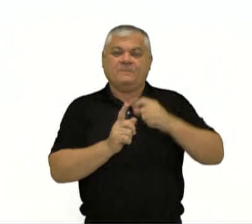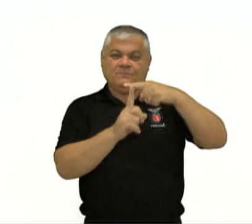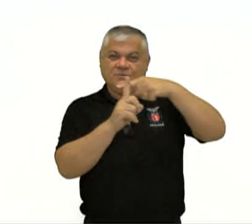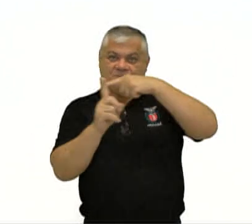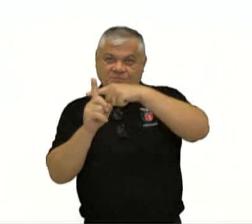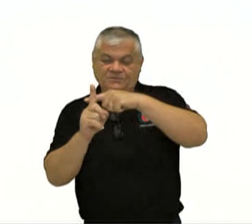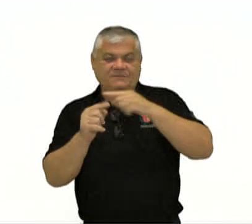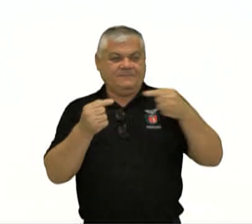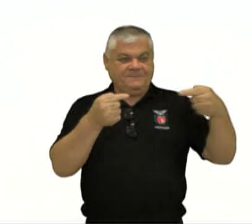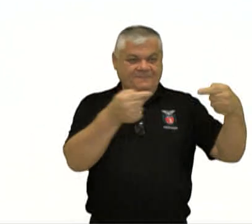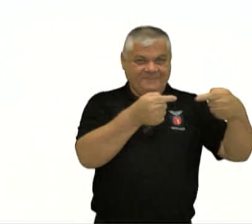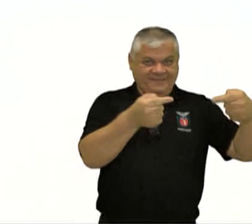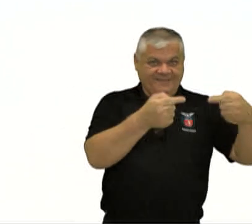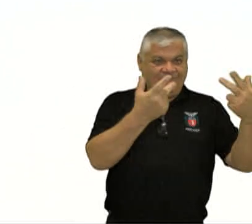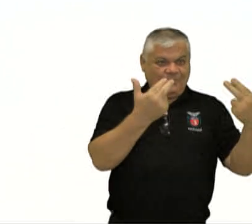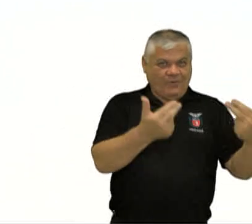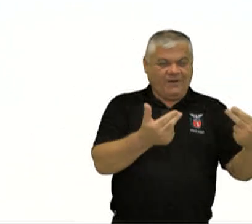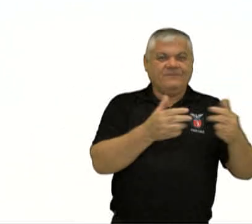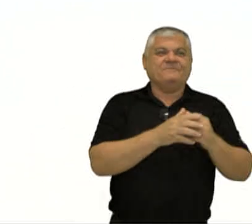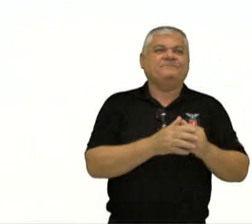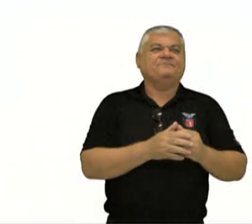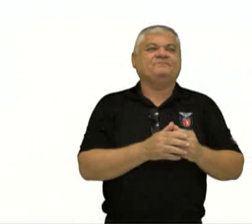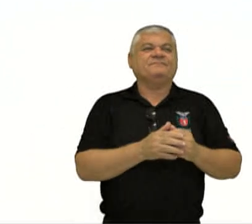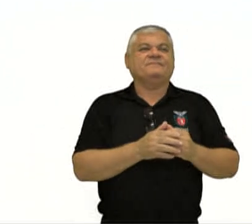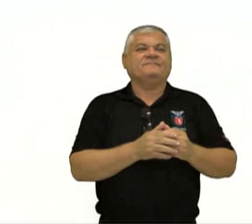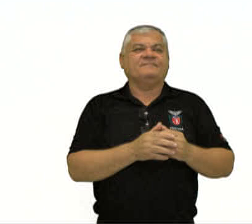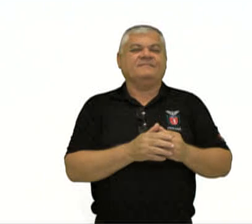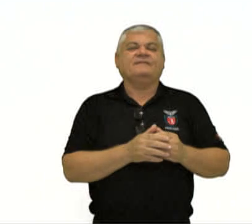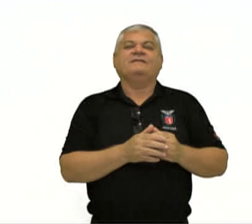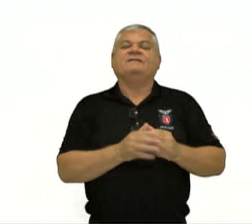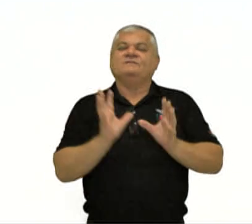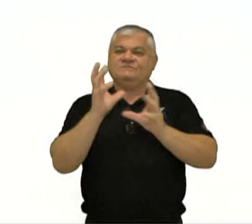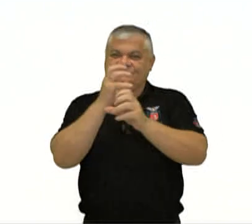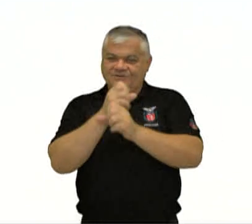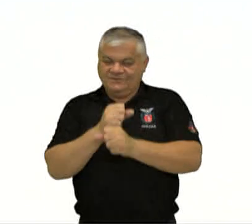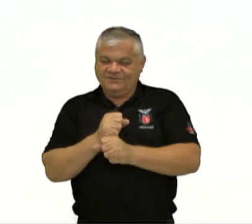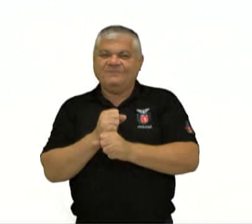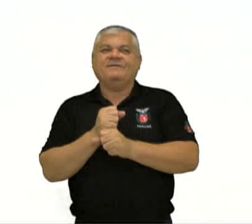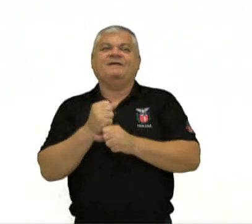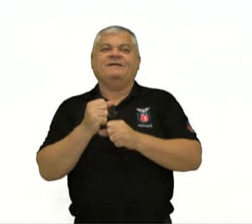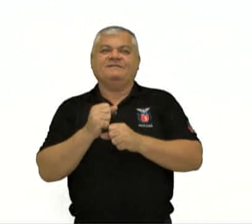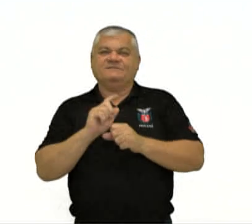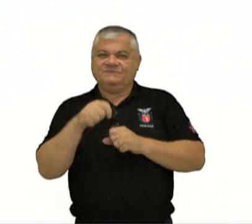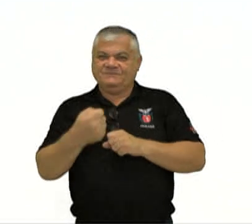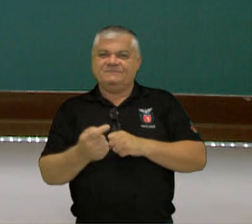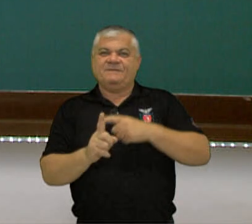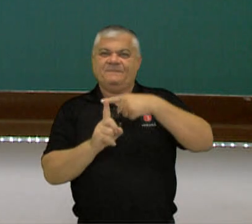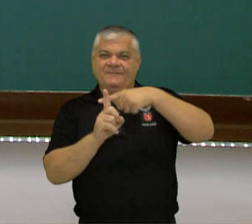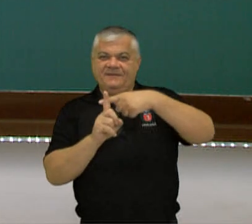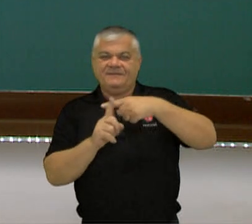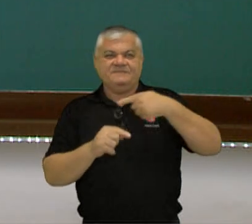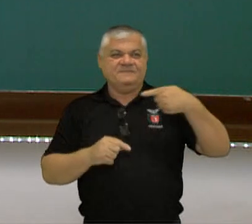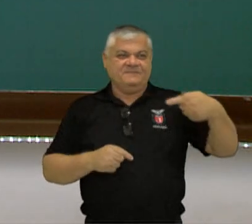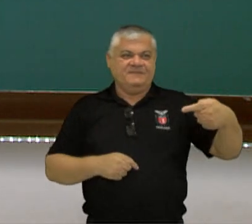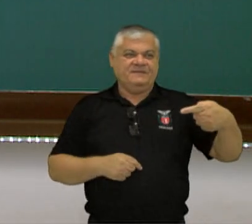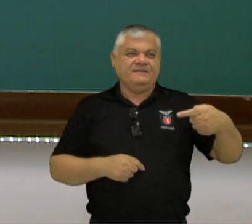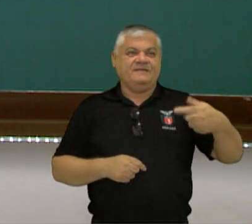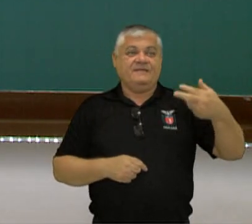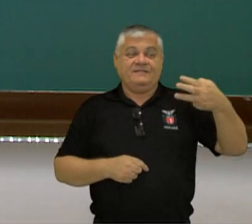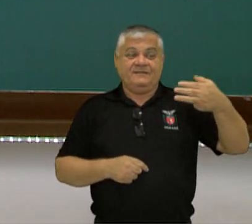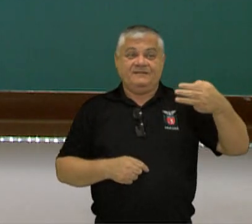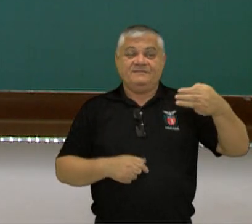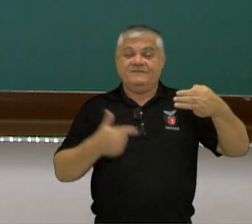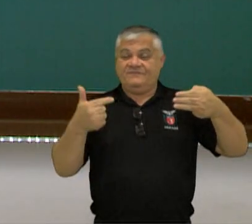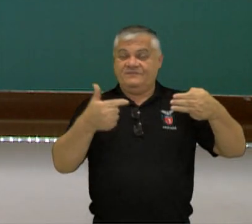positivo. Números iguais, soma, repete o sinal. Números iguais, soma e repete o sinal. Então, isso aqui deu mais